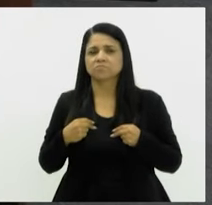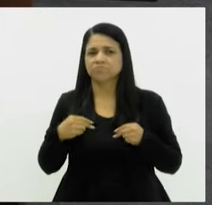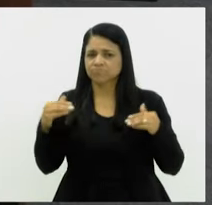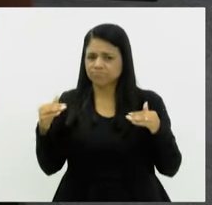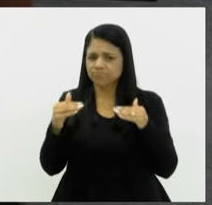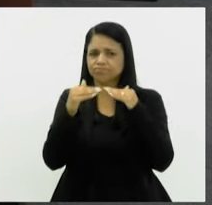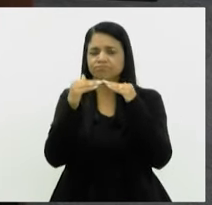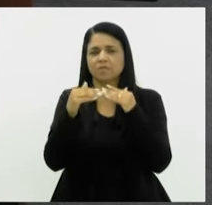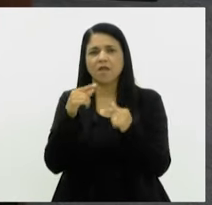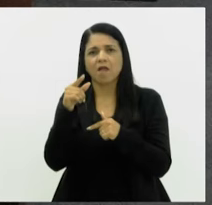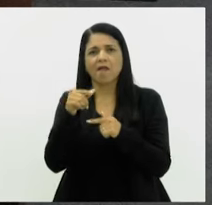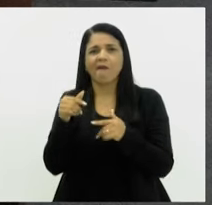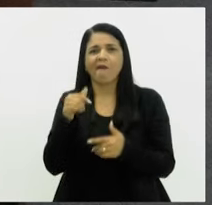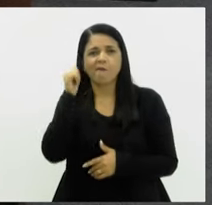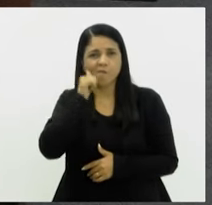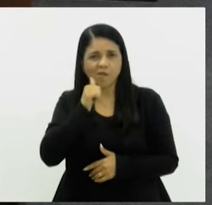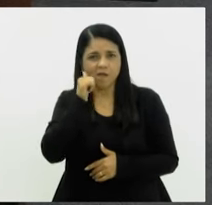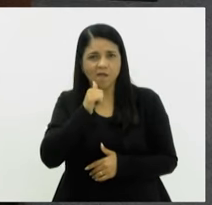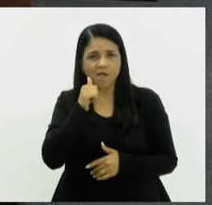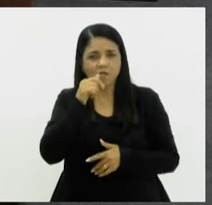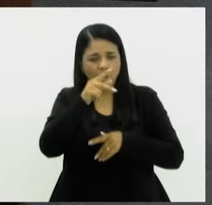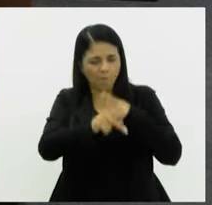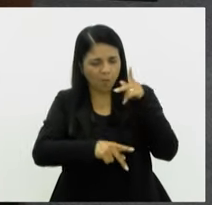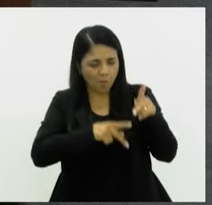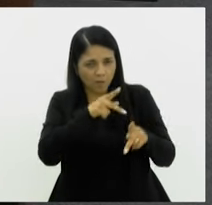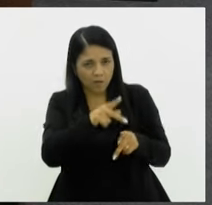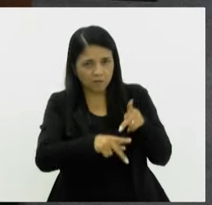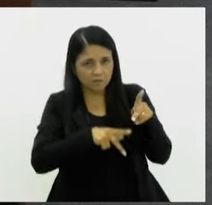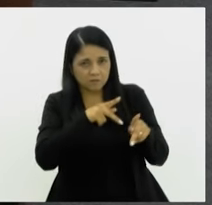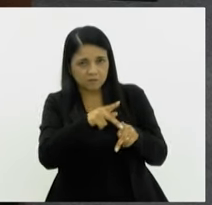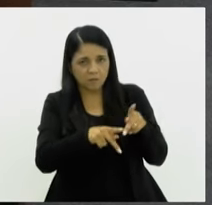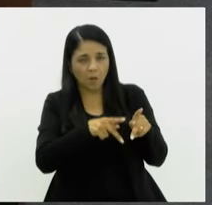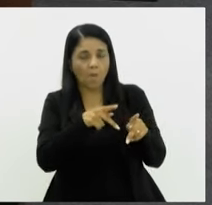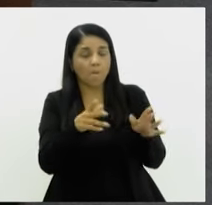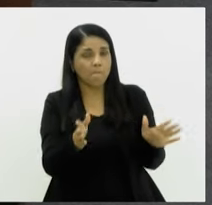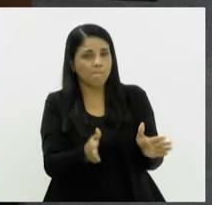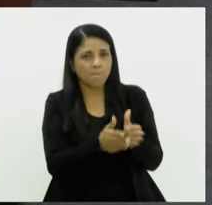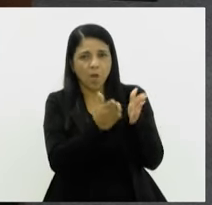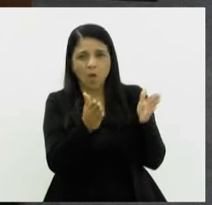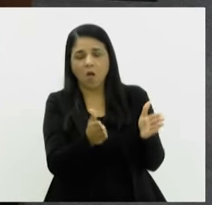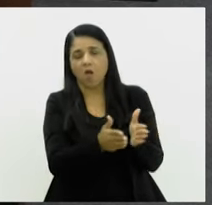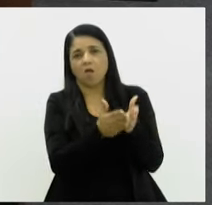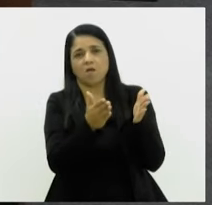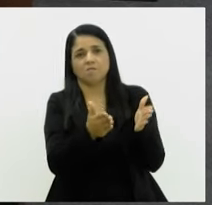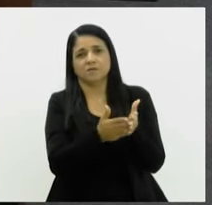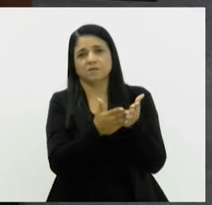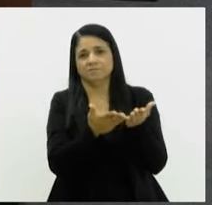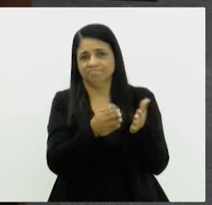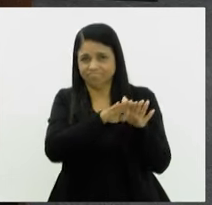às mulheres e à população mais desvalida, mais pobre,